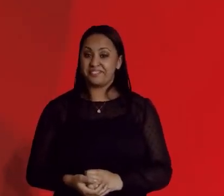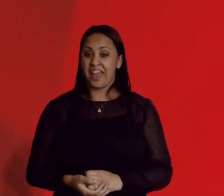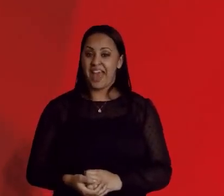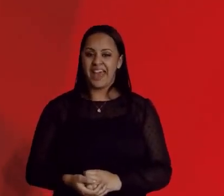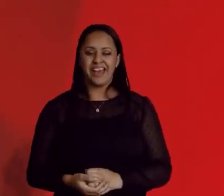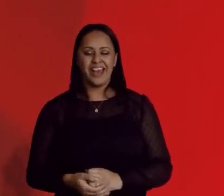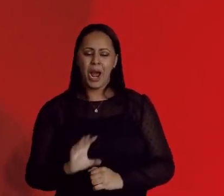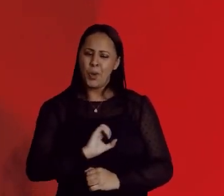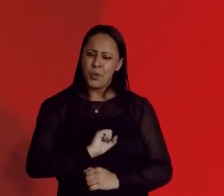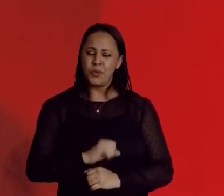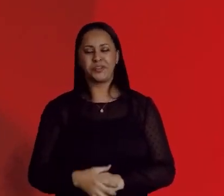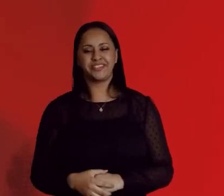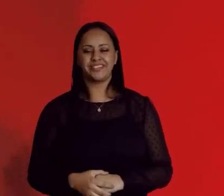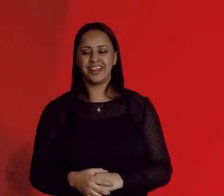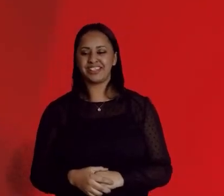hein?